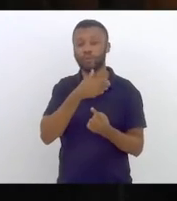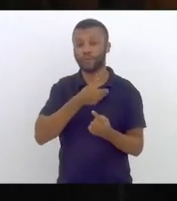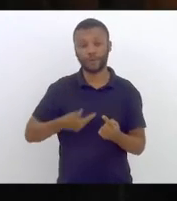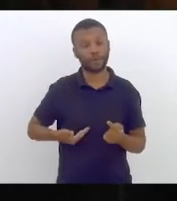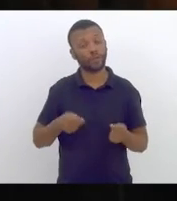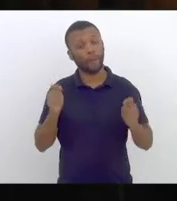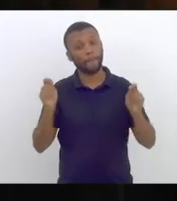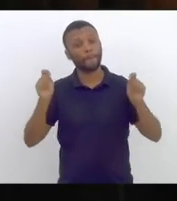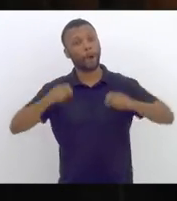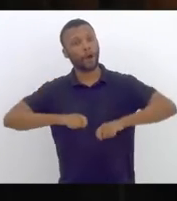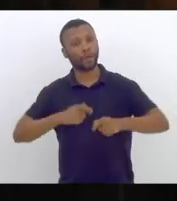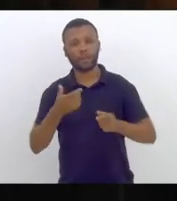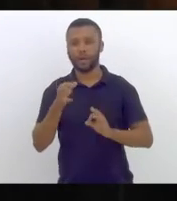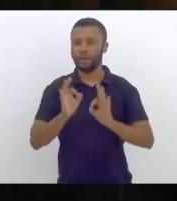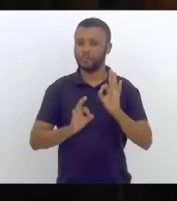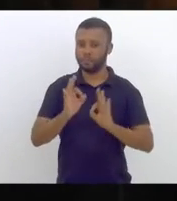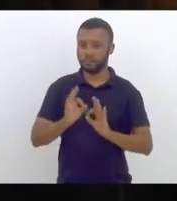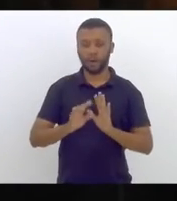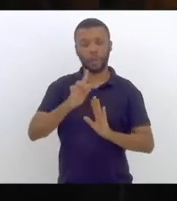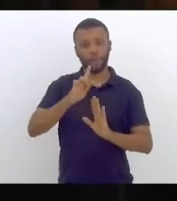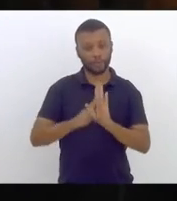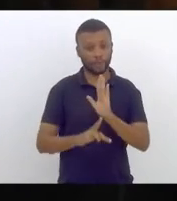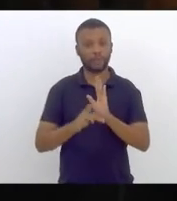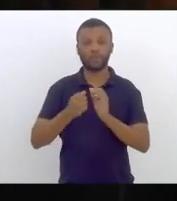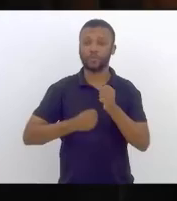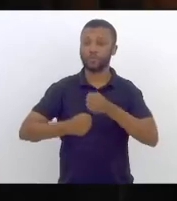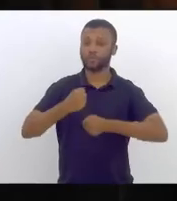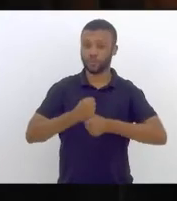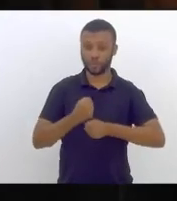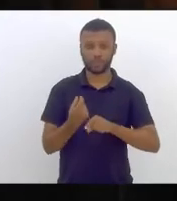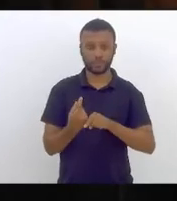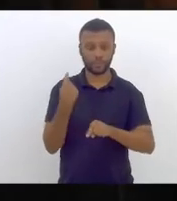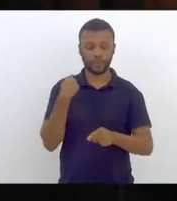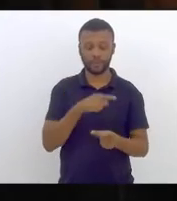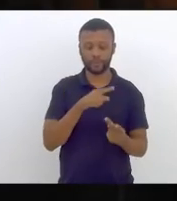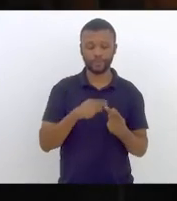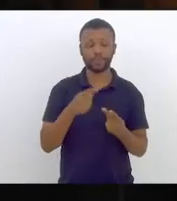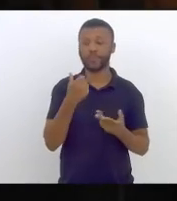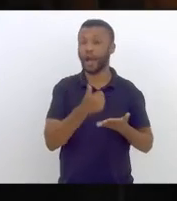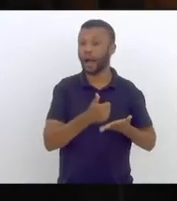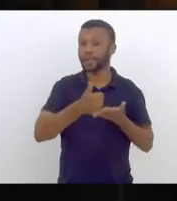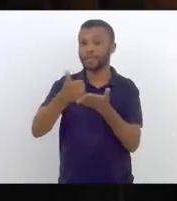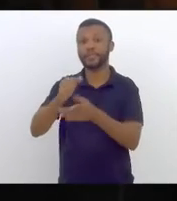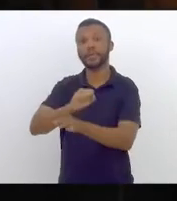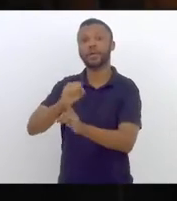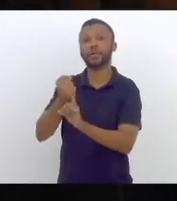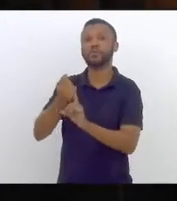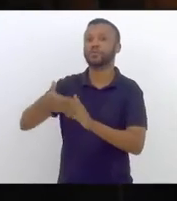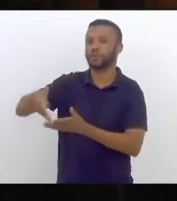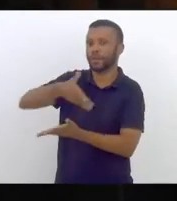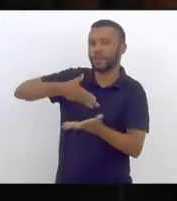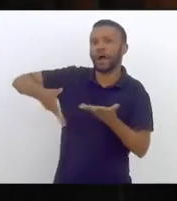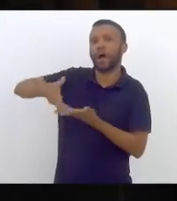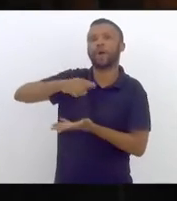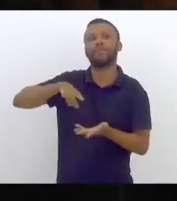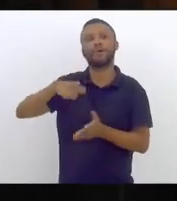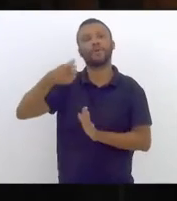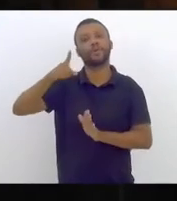com relação à piloa do ano passado. Assistência social foi reduzida em